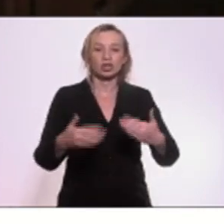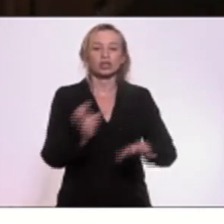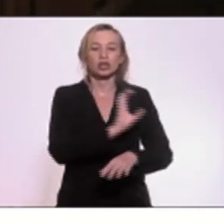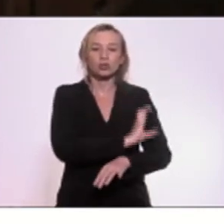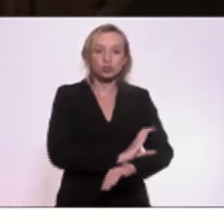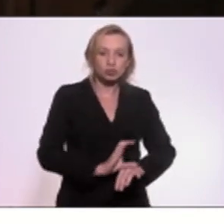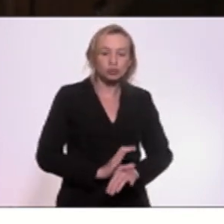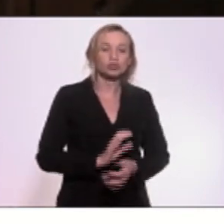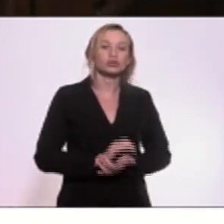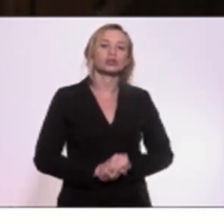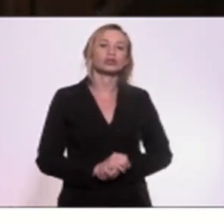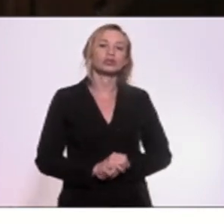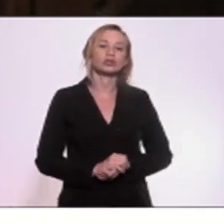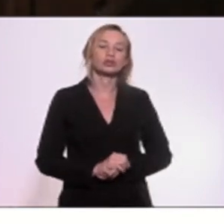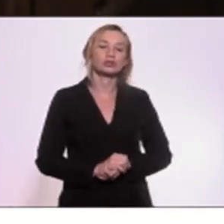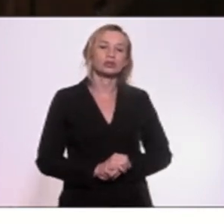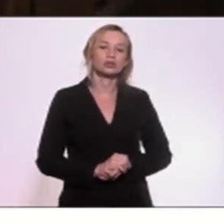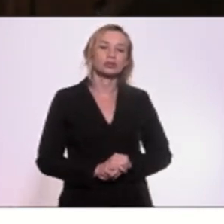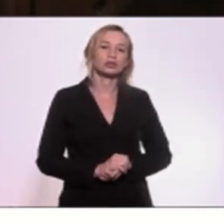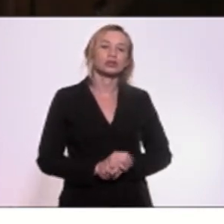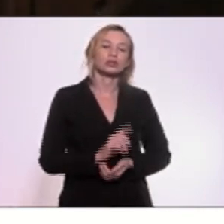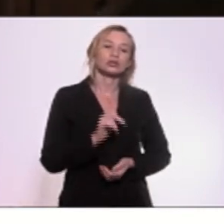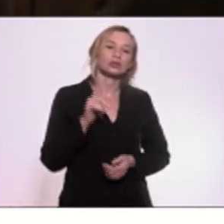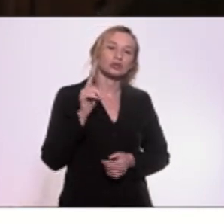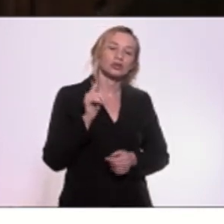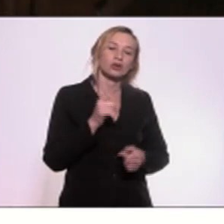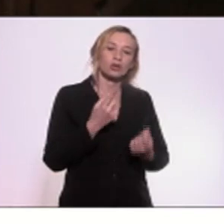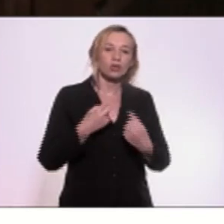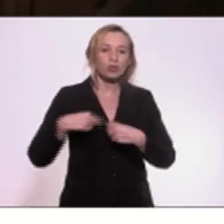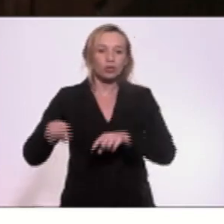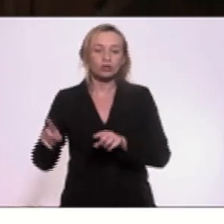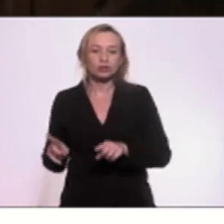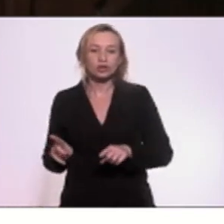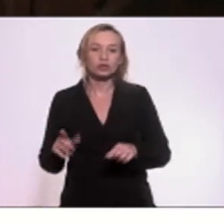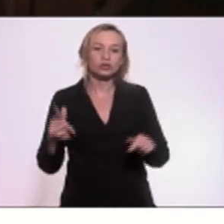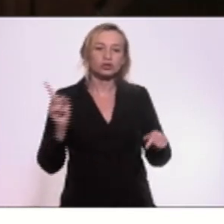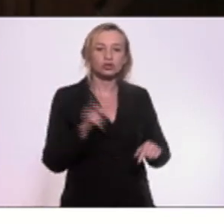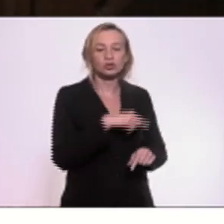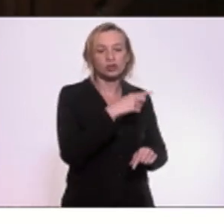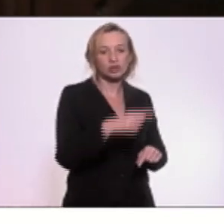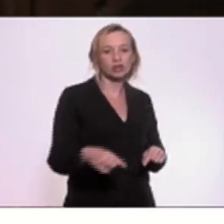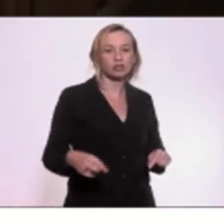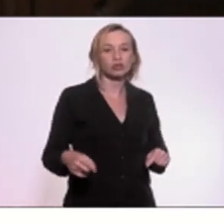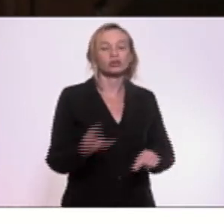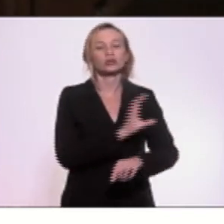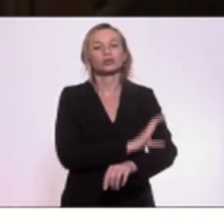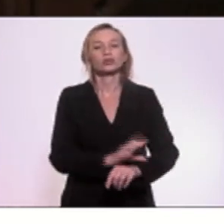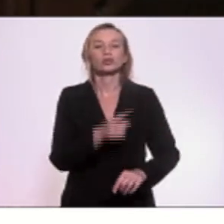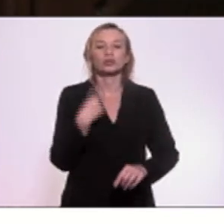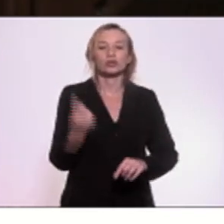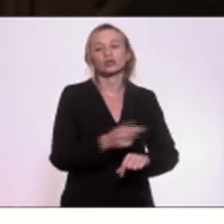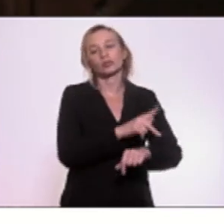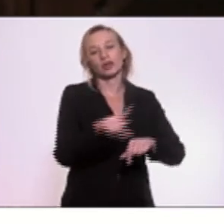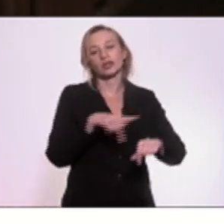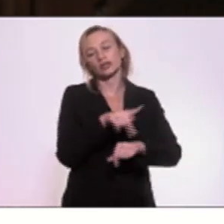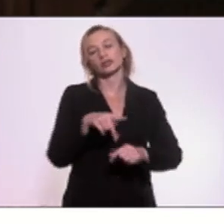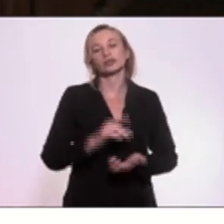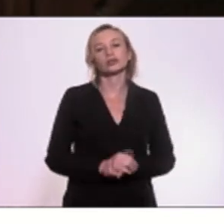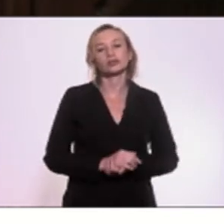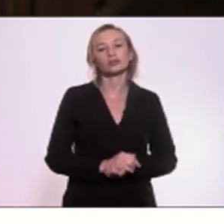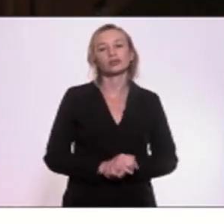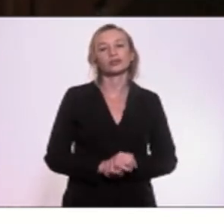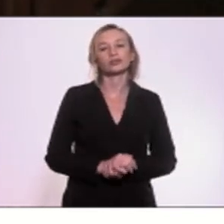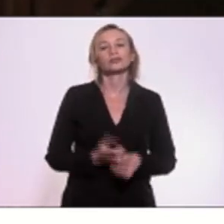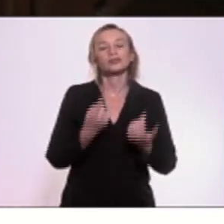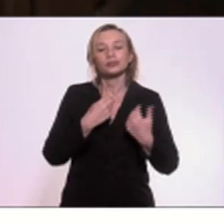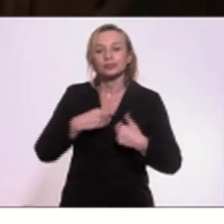cortes nos investimentos nas artes e na cultura deste país, do nosso país,